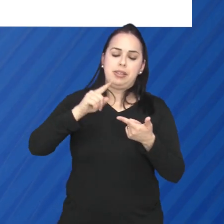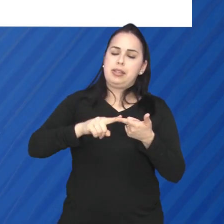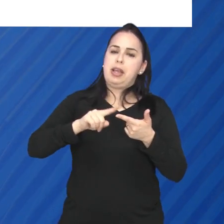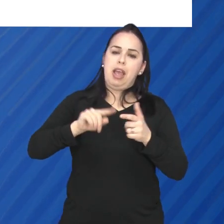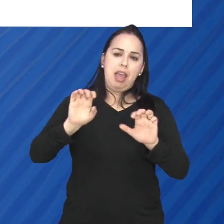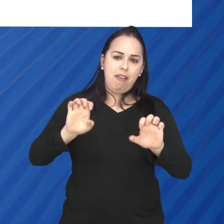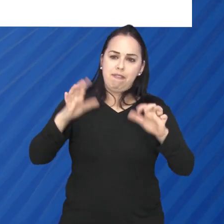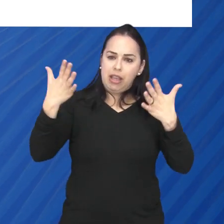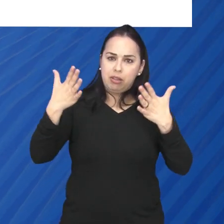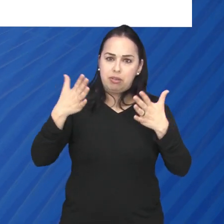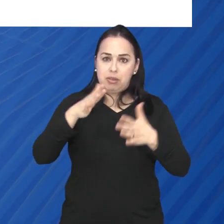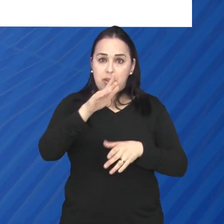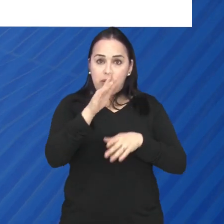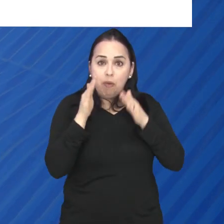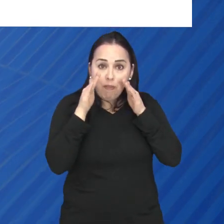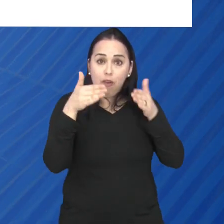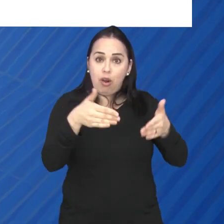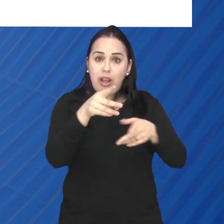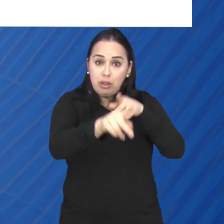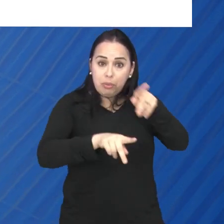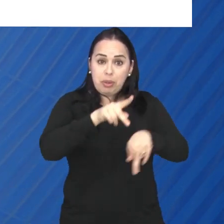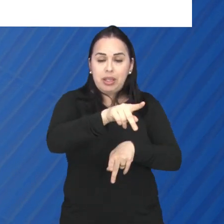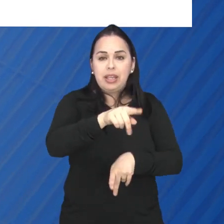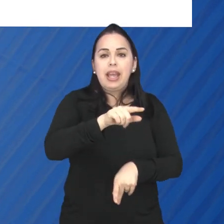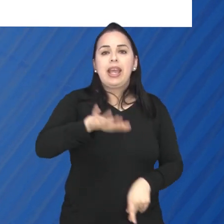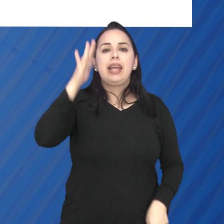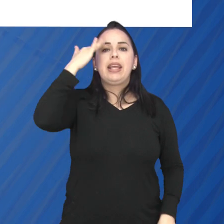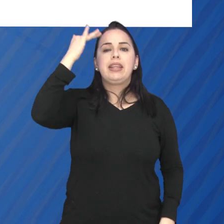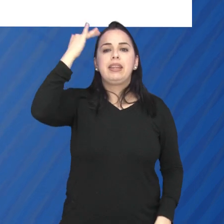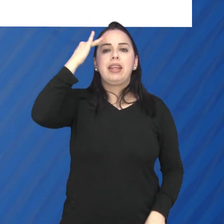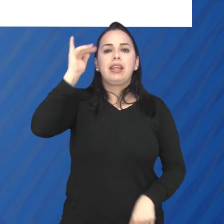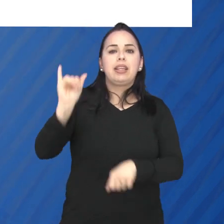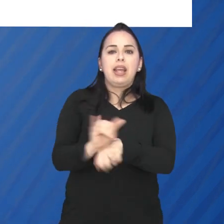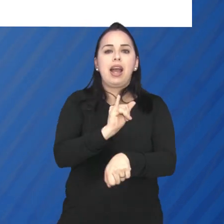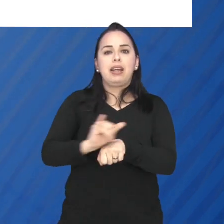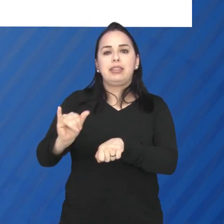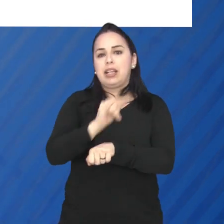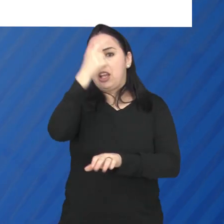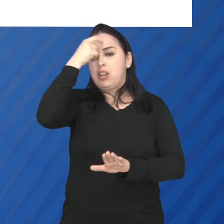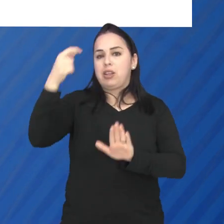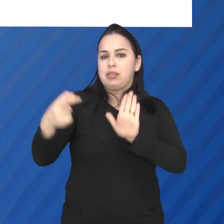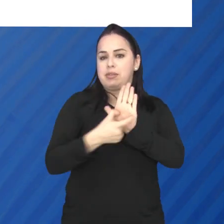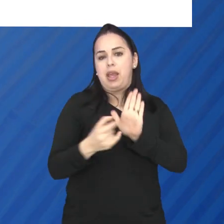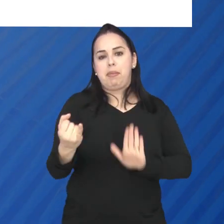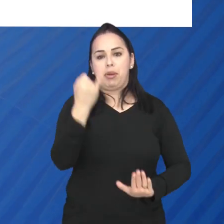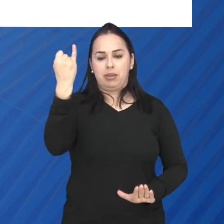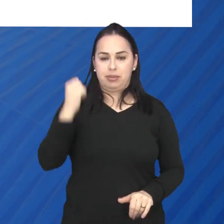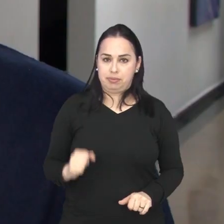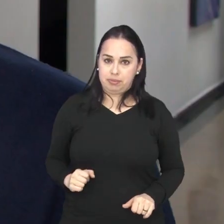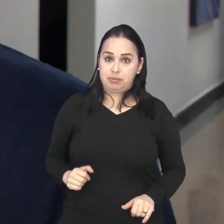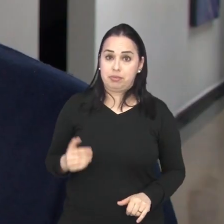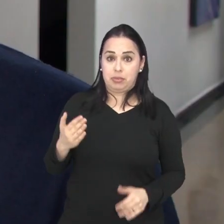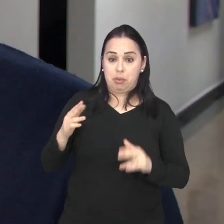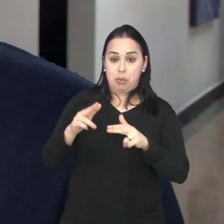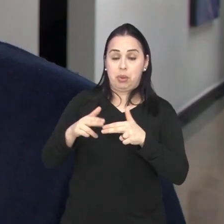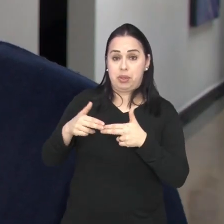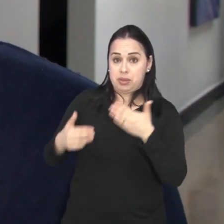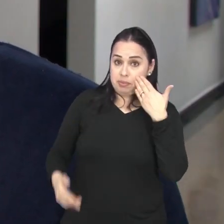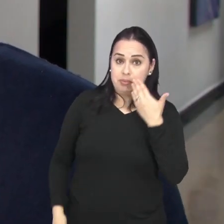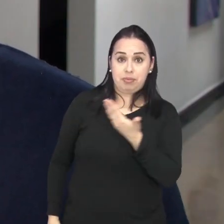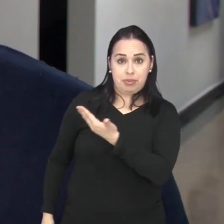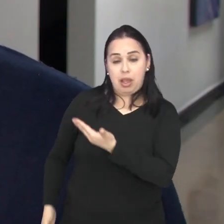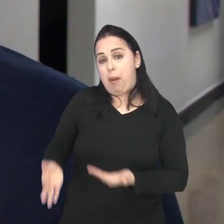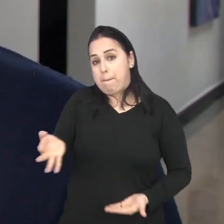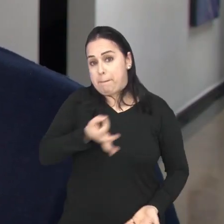congressos voltados para que a população entenda o papel e o impacto das ferramentas de inteligência artificial. Para o parlamentar,